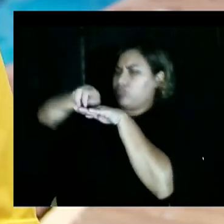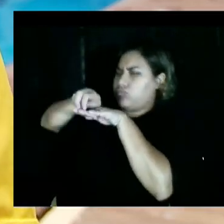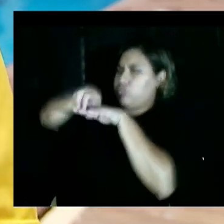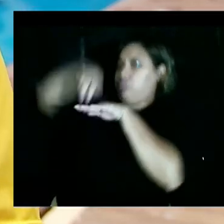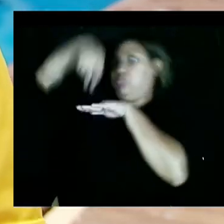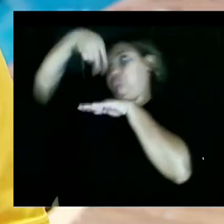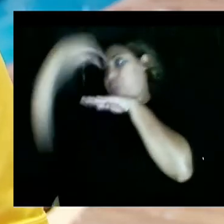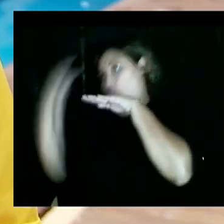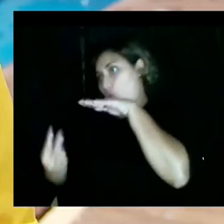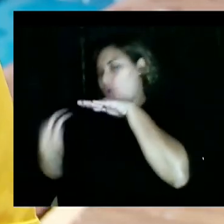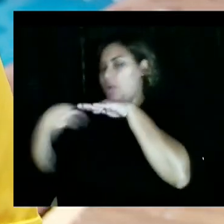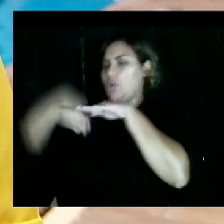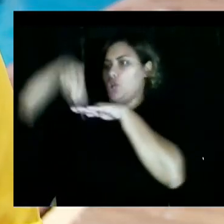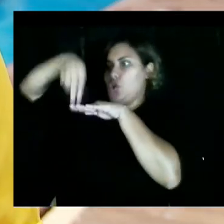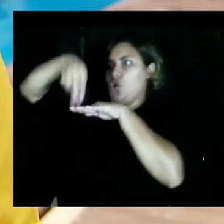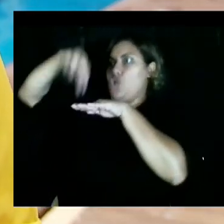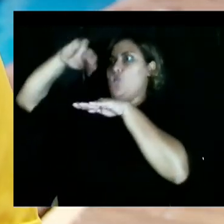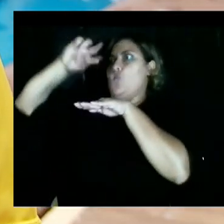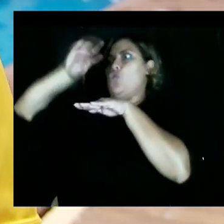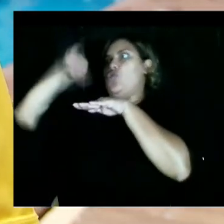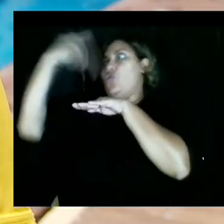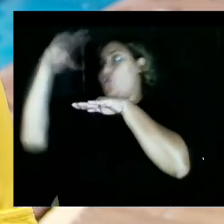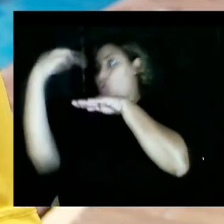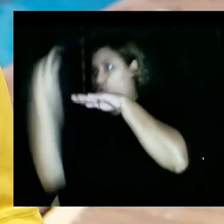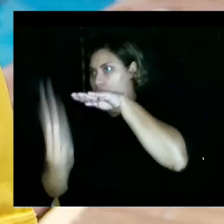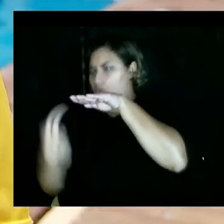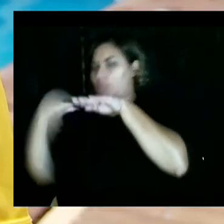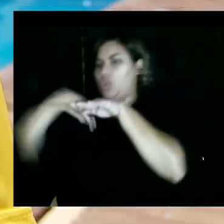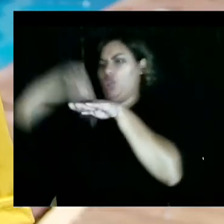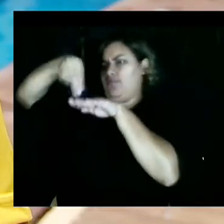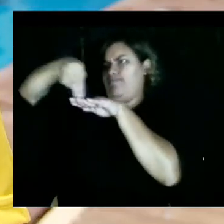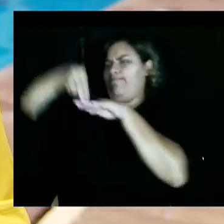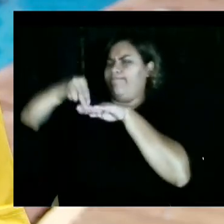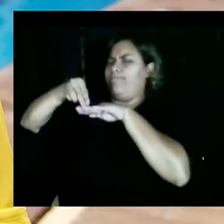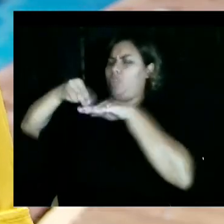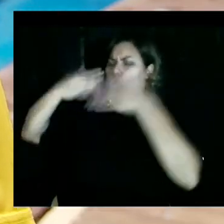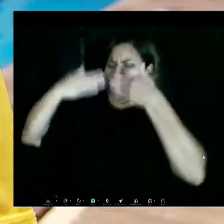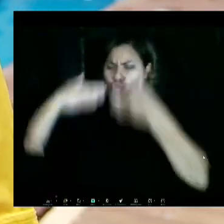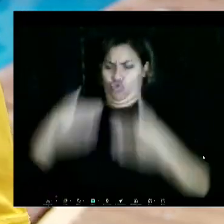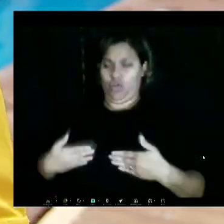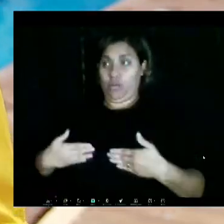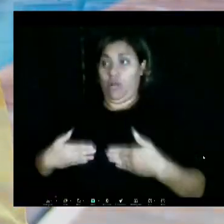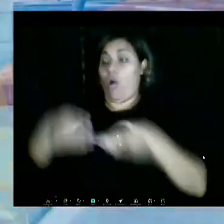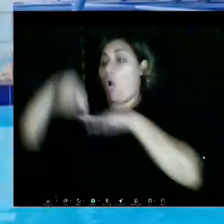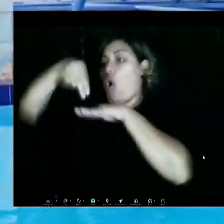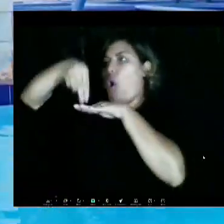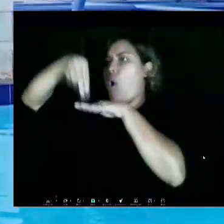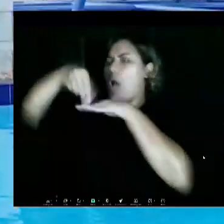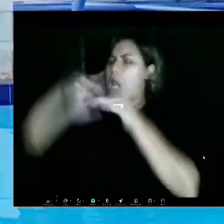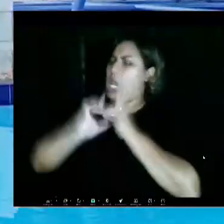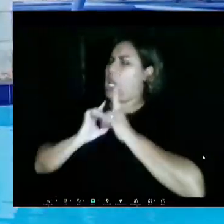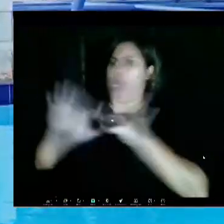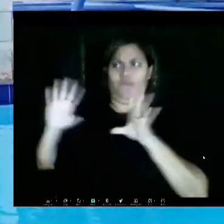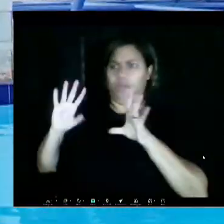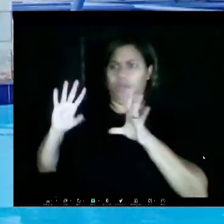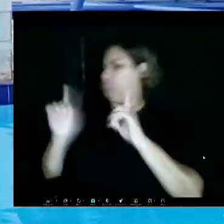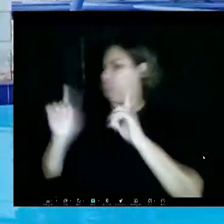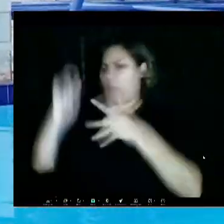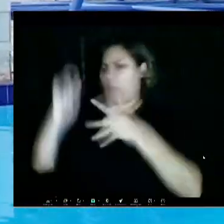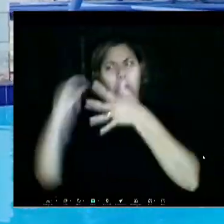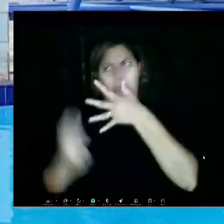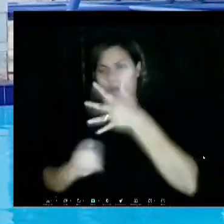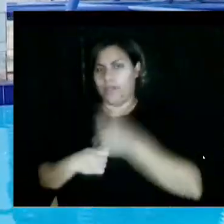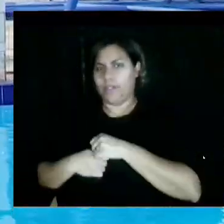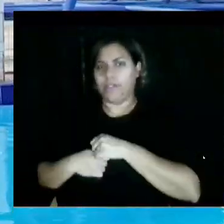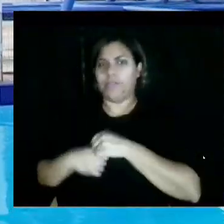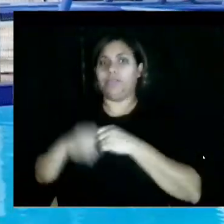carpado, você pode fazer o salto esticado e pode fazer o salto na posição livre. O salto na posição livre são